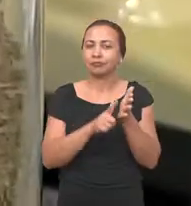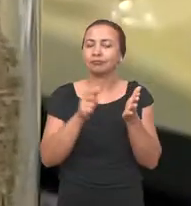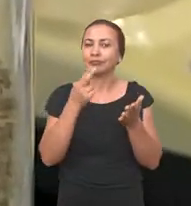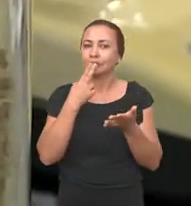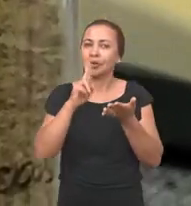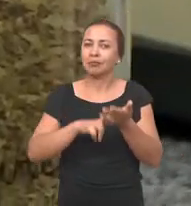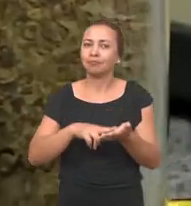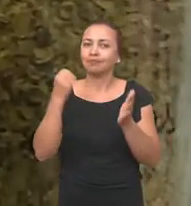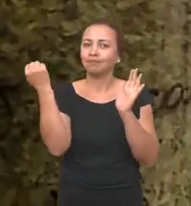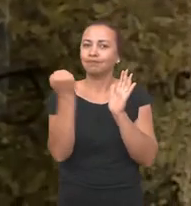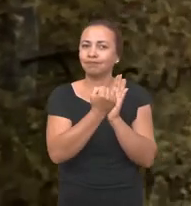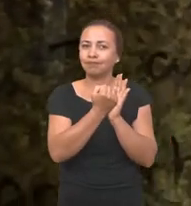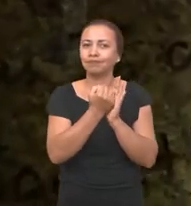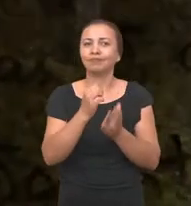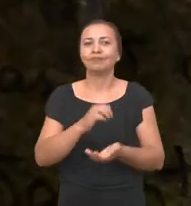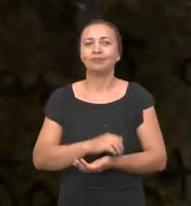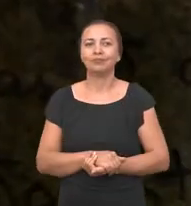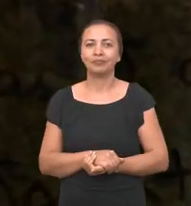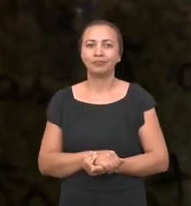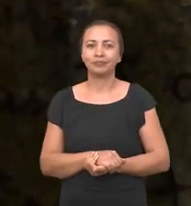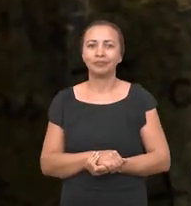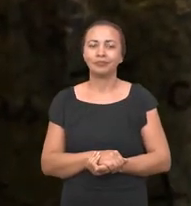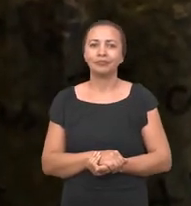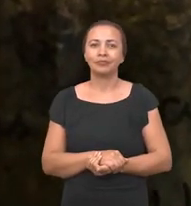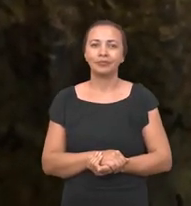carta patente.